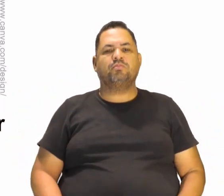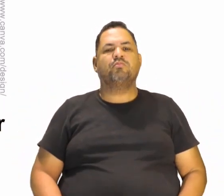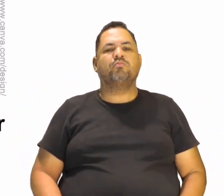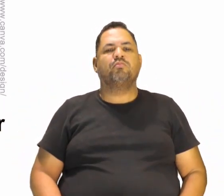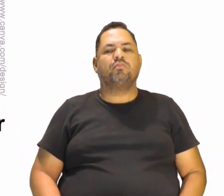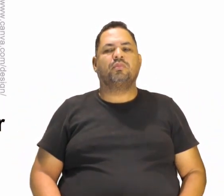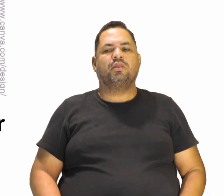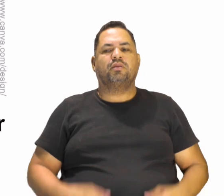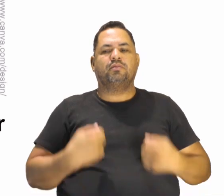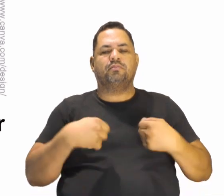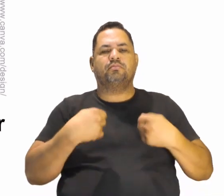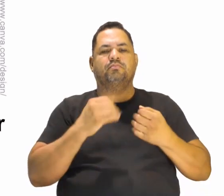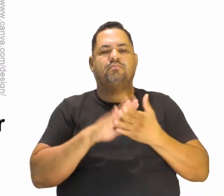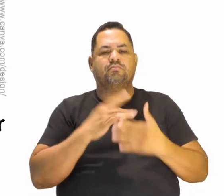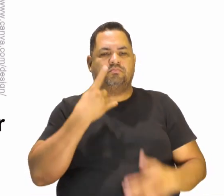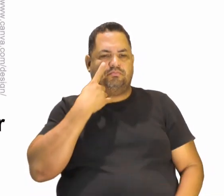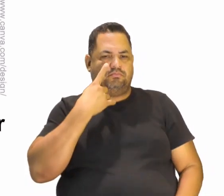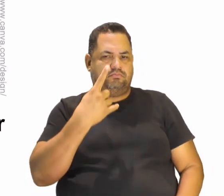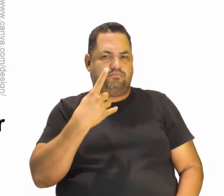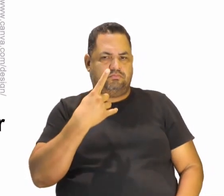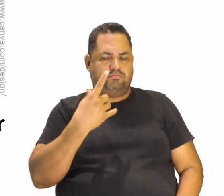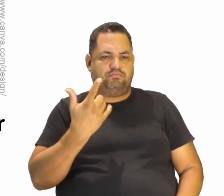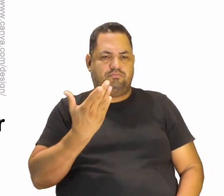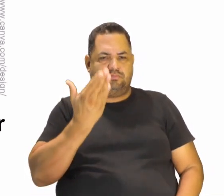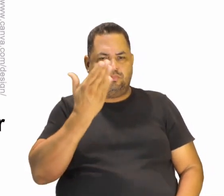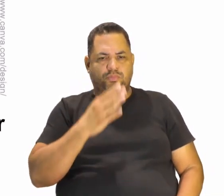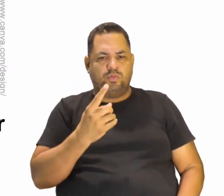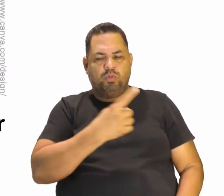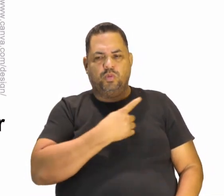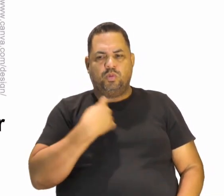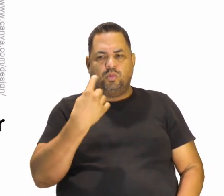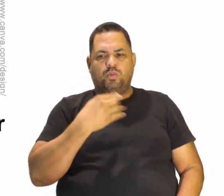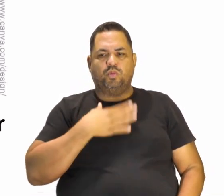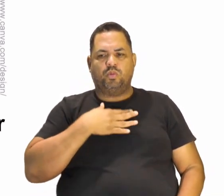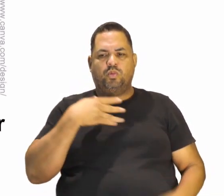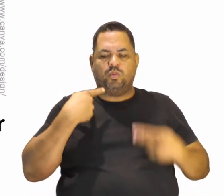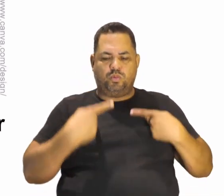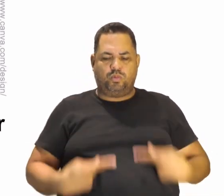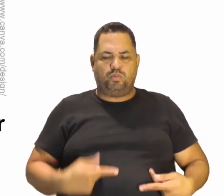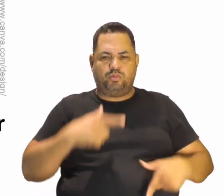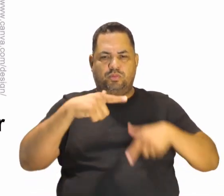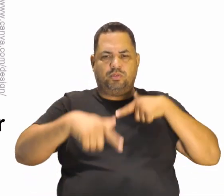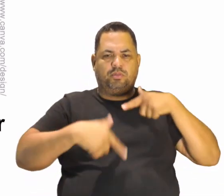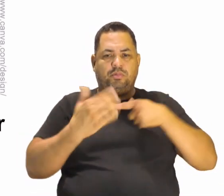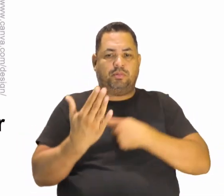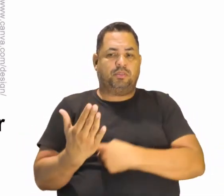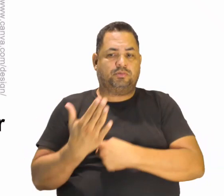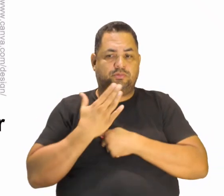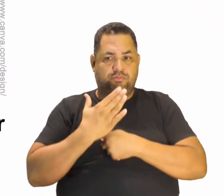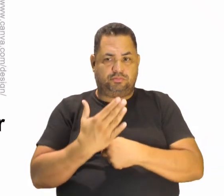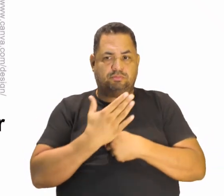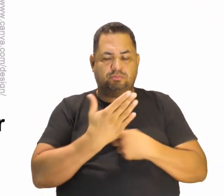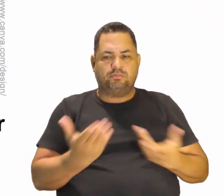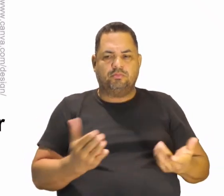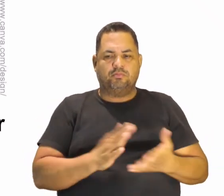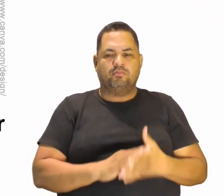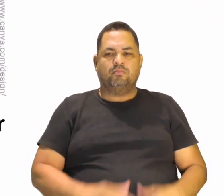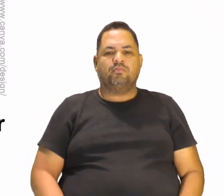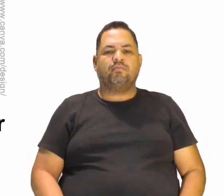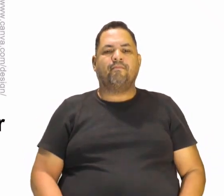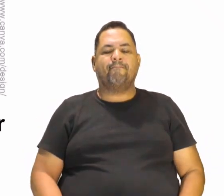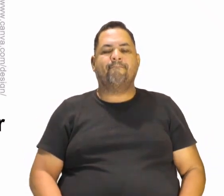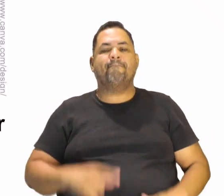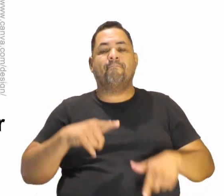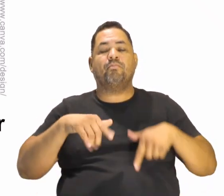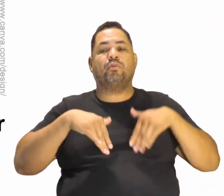usar essa expressão aqui para fazer funcionar. O nosso corpo tem que trabalhar a nosso favor, certo? Ele tem que trabalhar para nós. E aí,